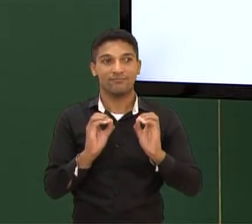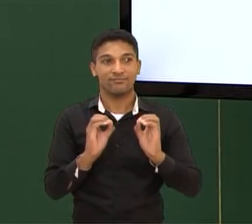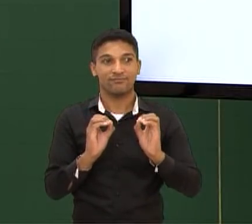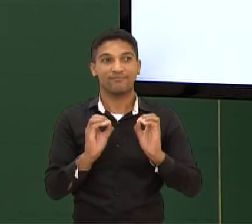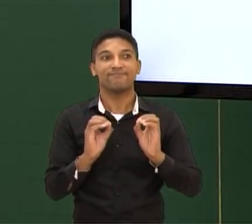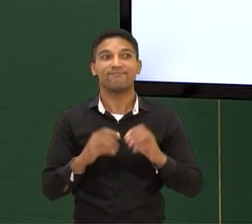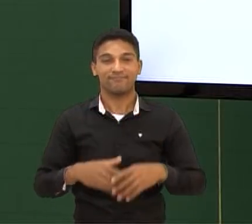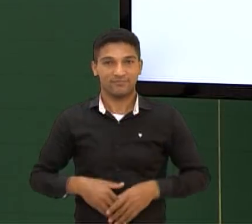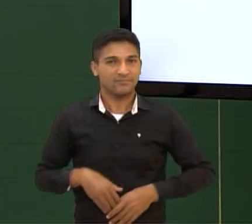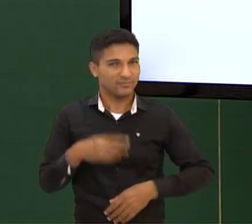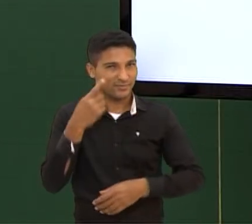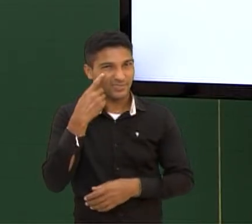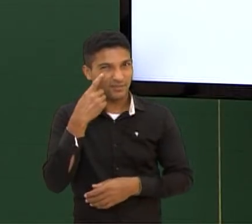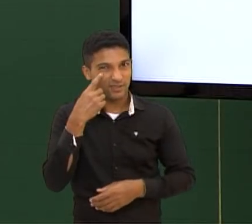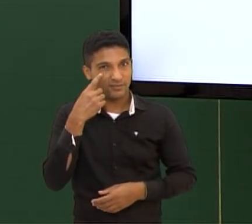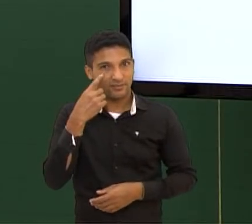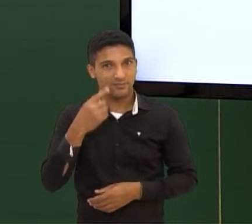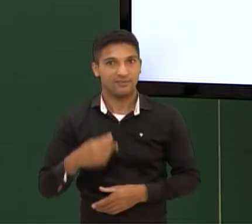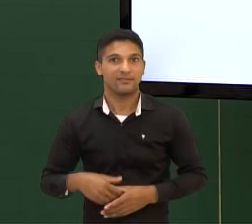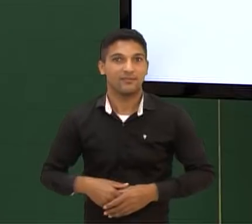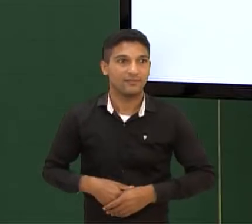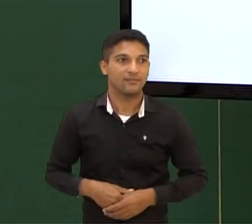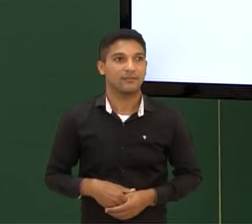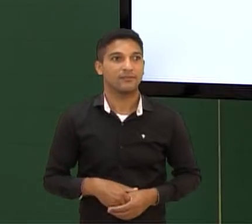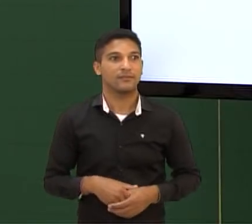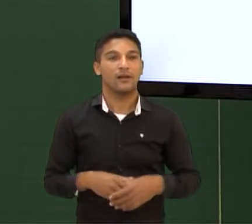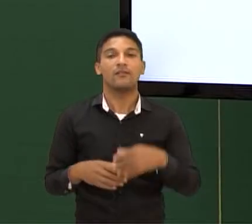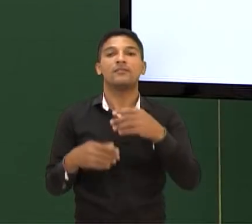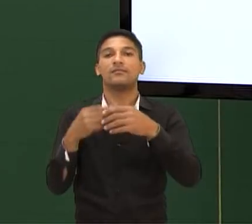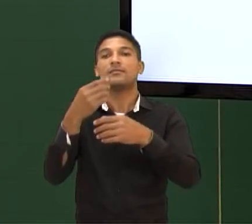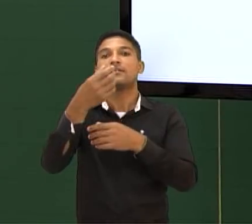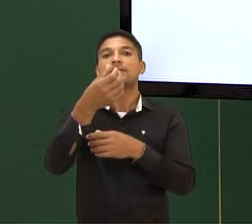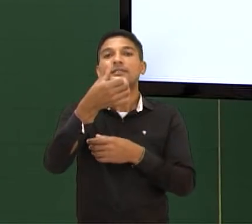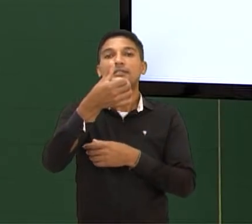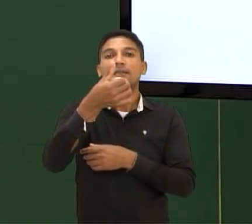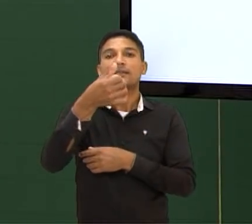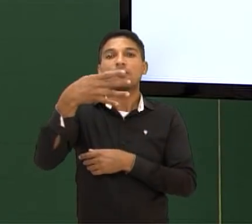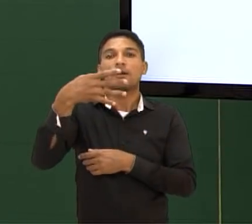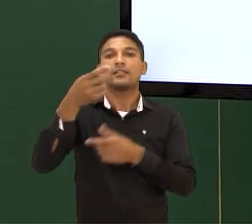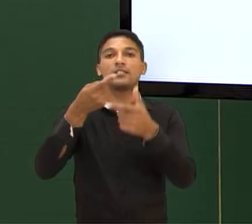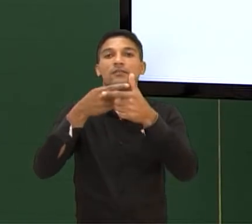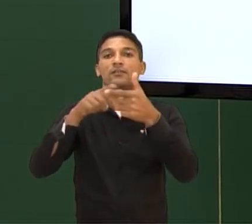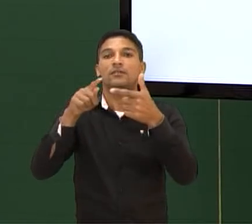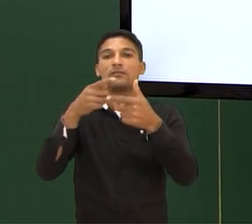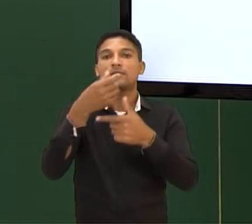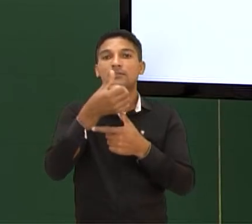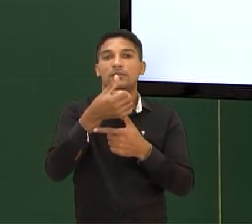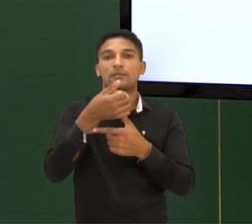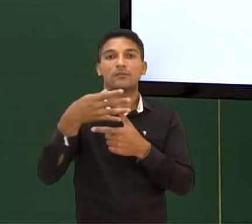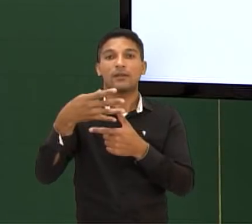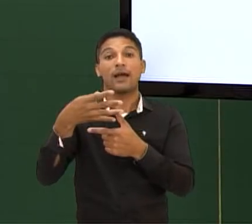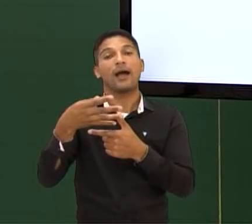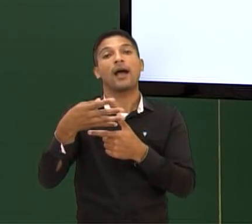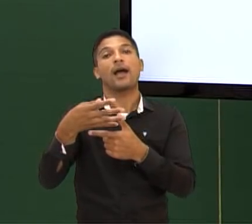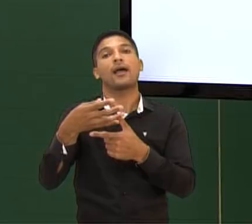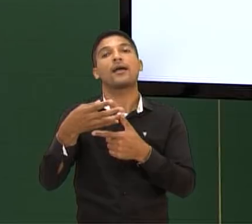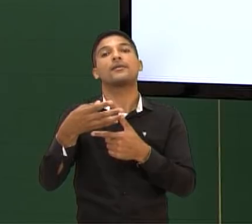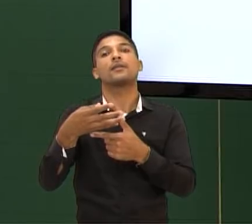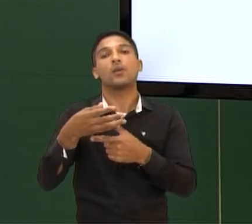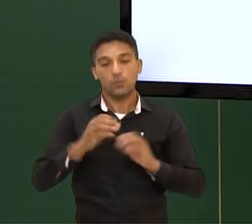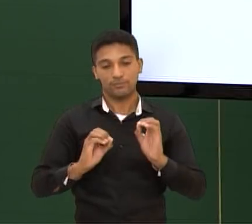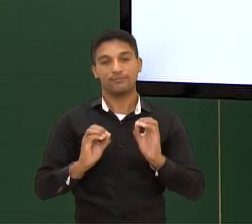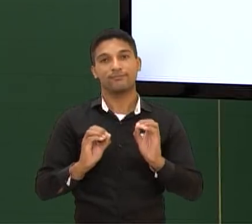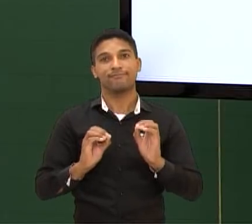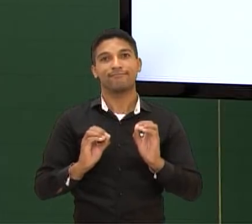quê? De todas essas pessoas, certo? Aqui, das 224, apenas 28 pessoas